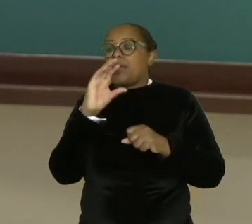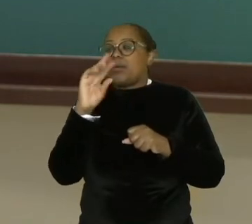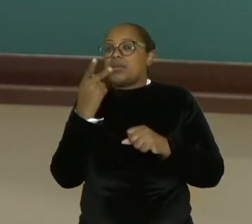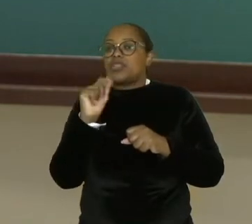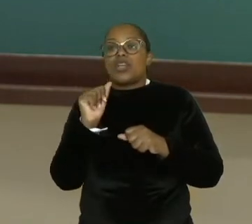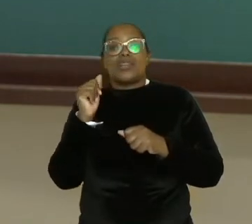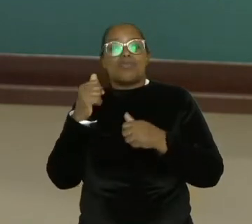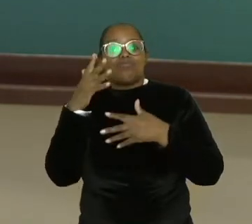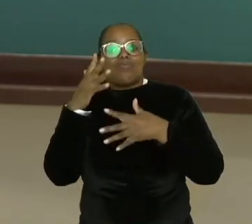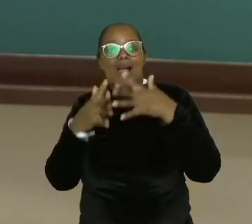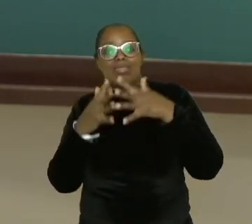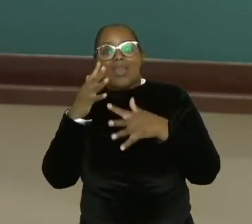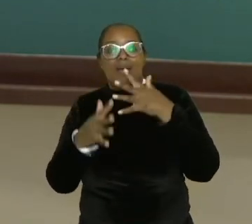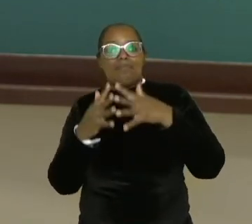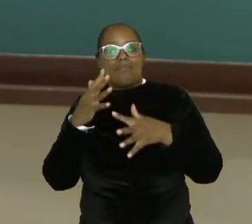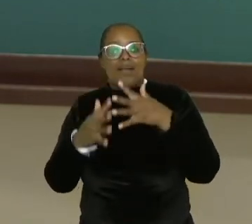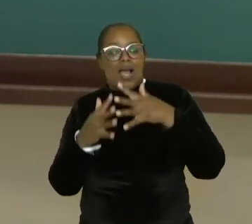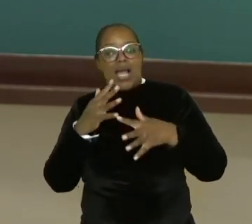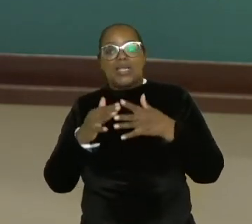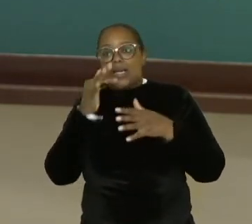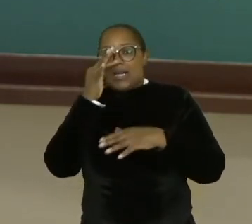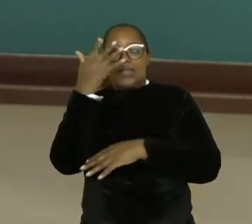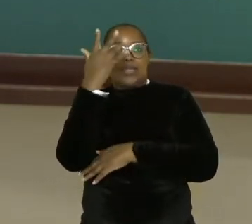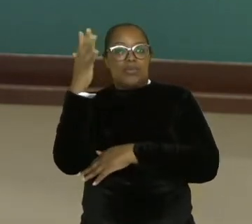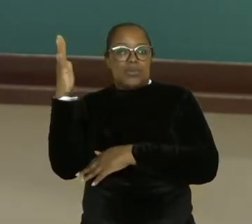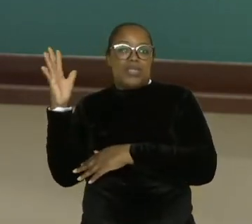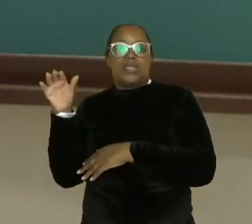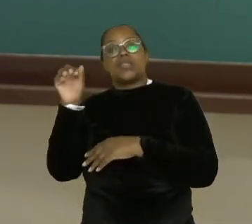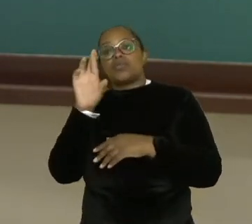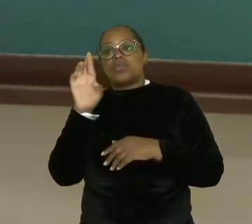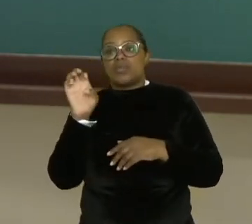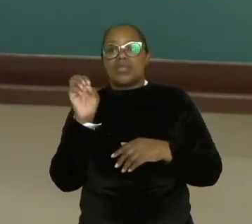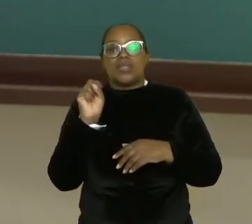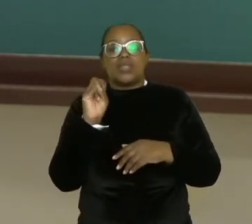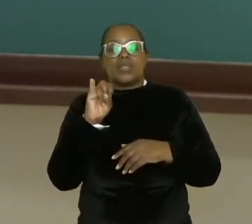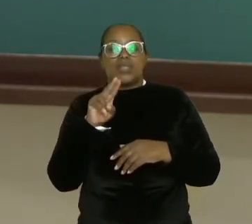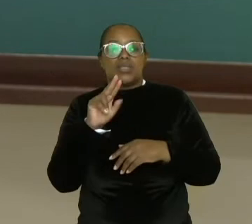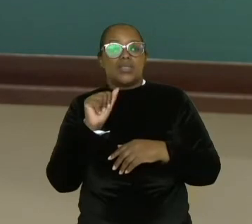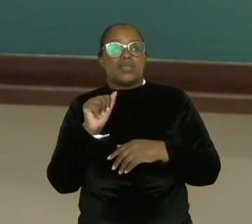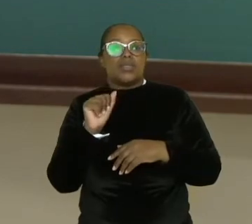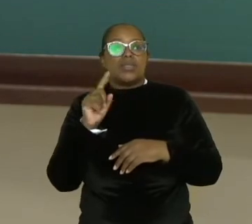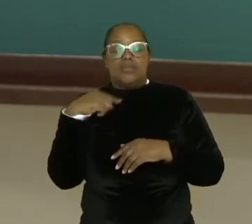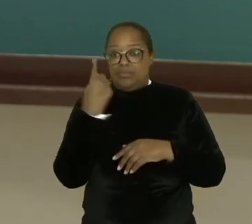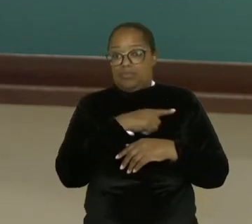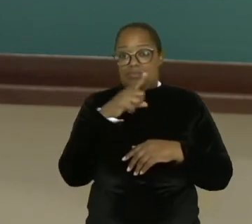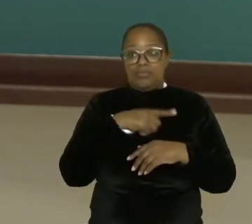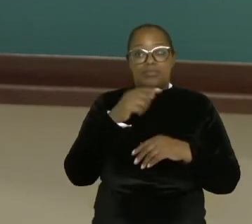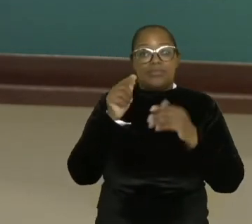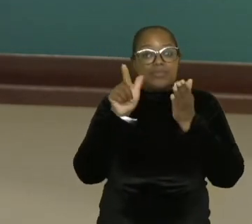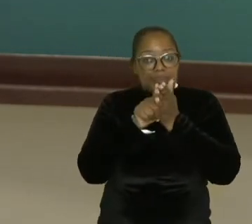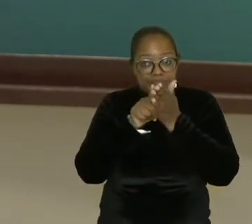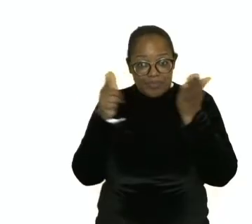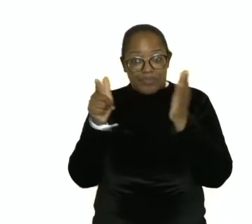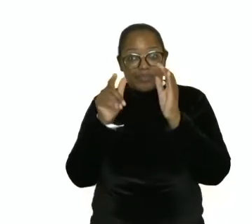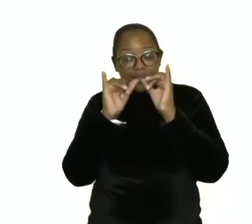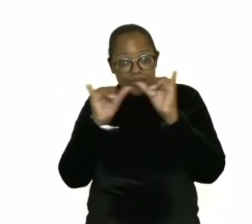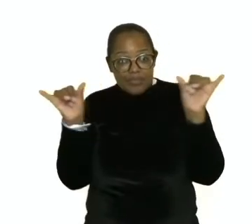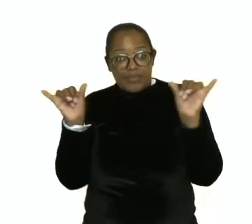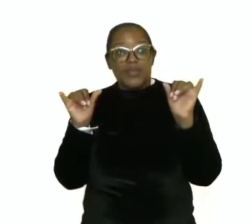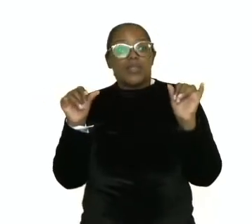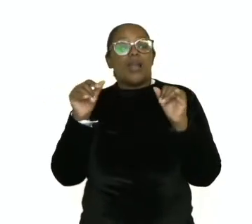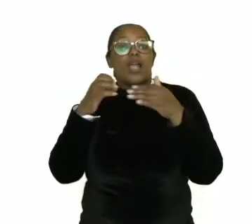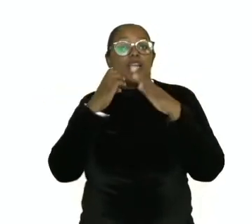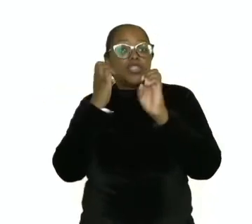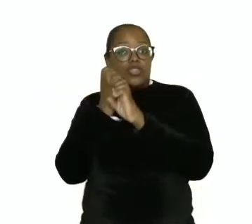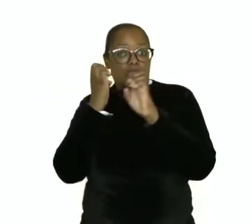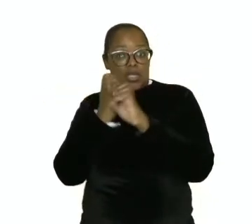né? Então, que não precisa ser de resina. Então, tá ali, ó. Aqui nós temos uma notícia. Engenheiros surfistas de